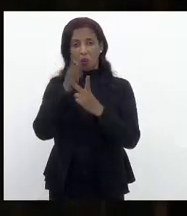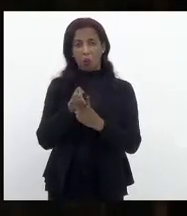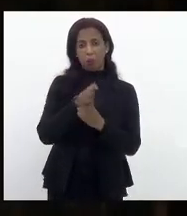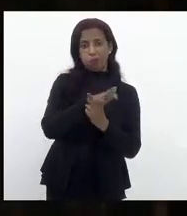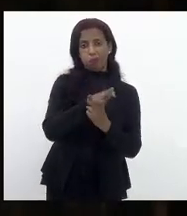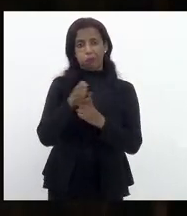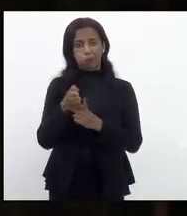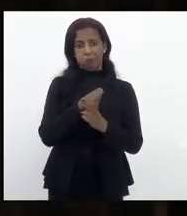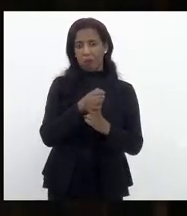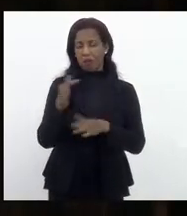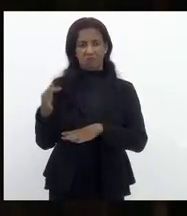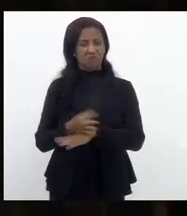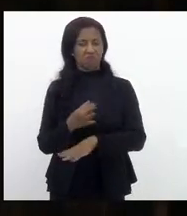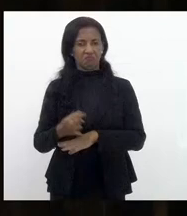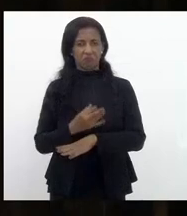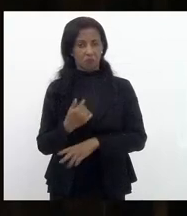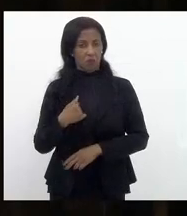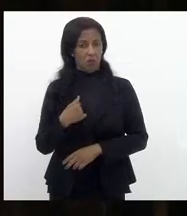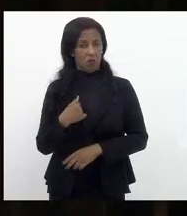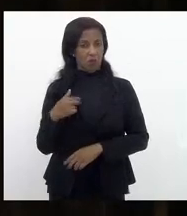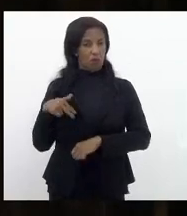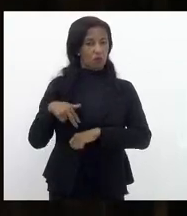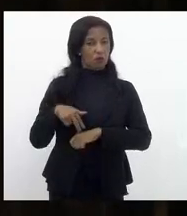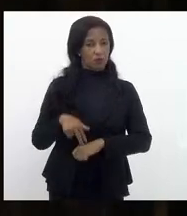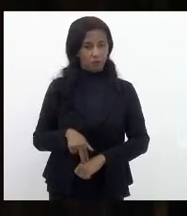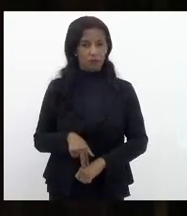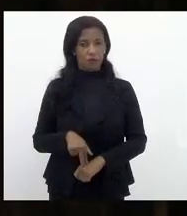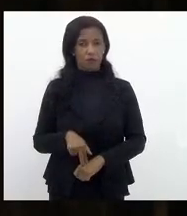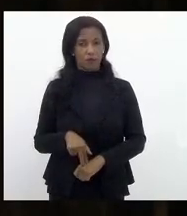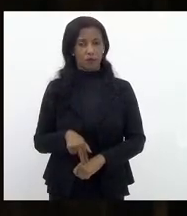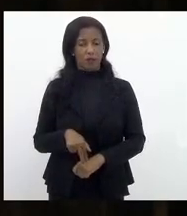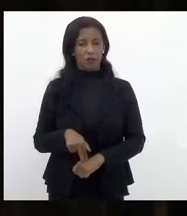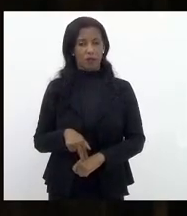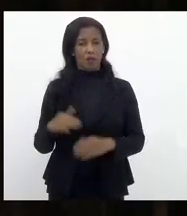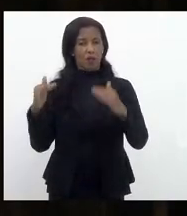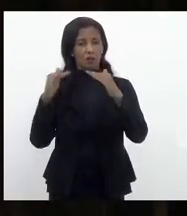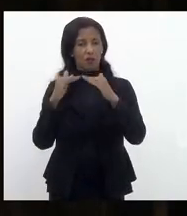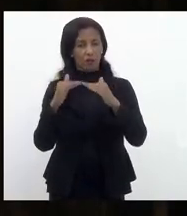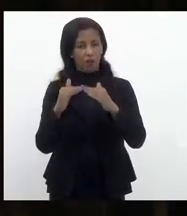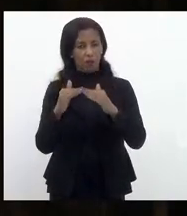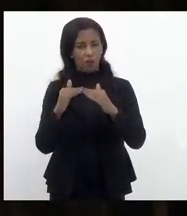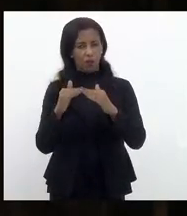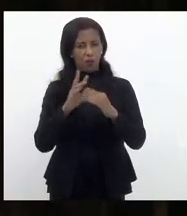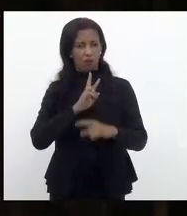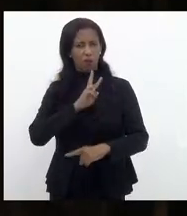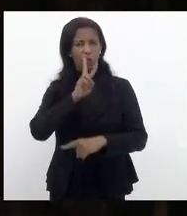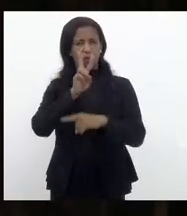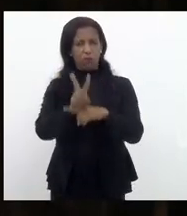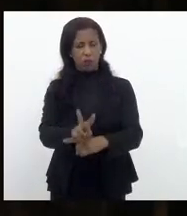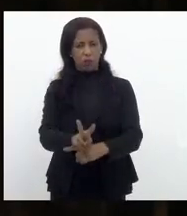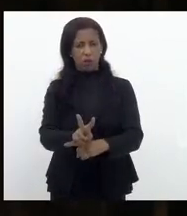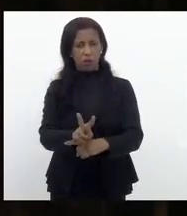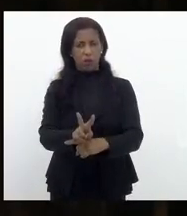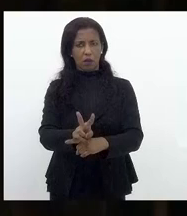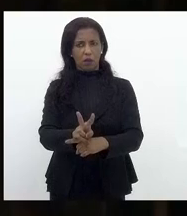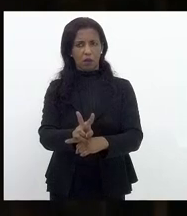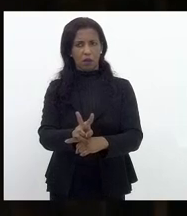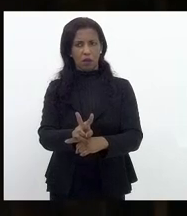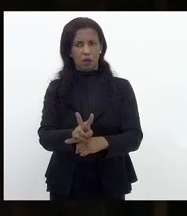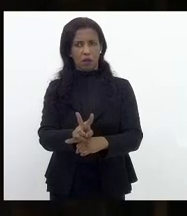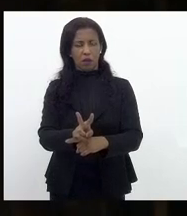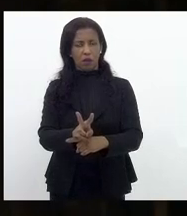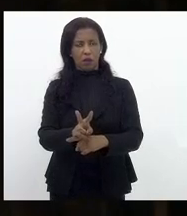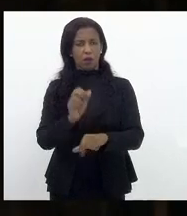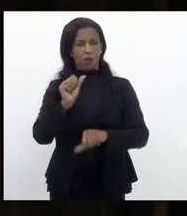não poderá existir o meu posicionamento será e favor e em defesa da retificação